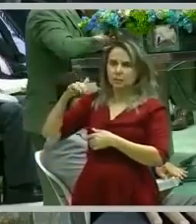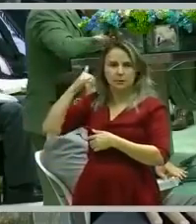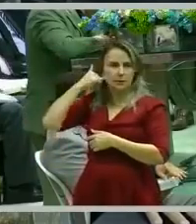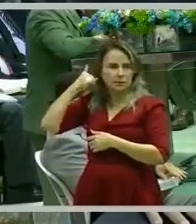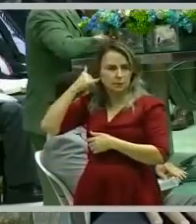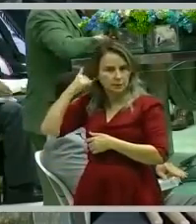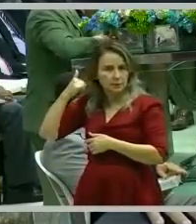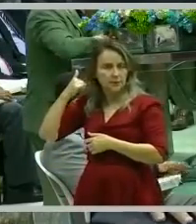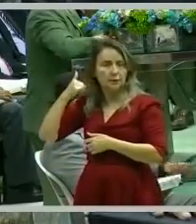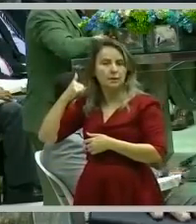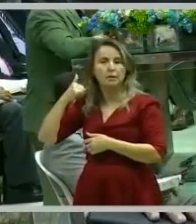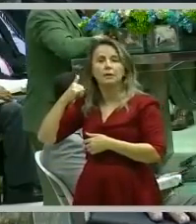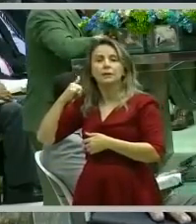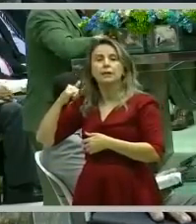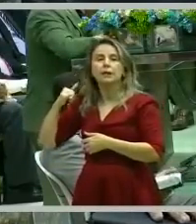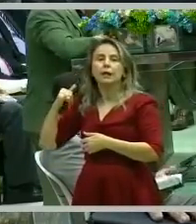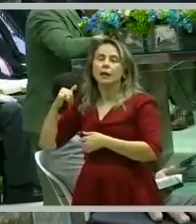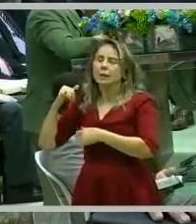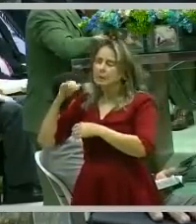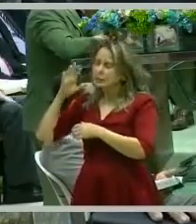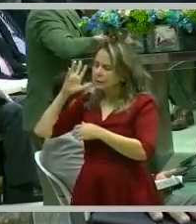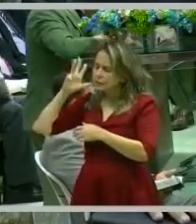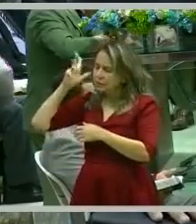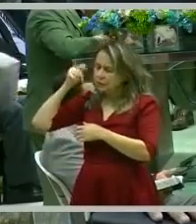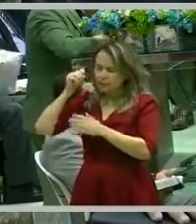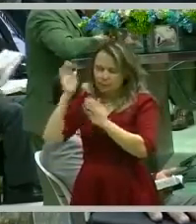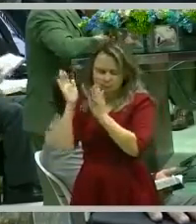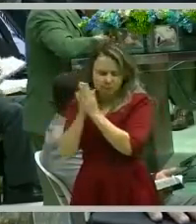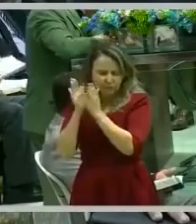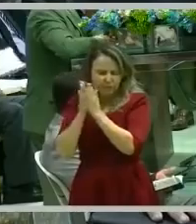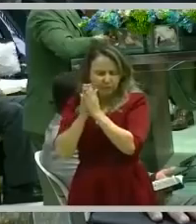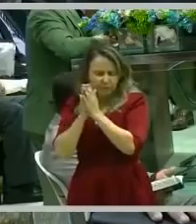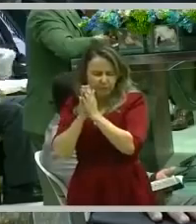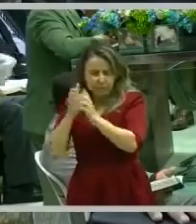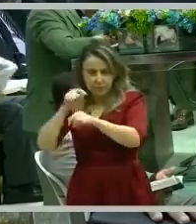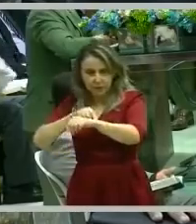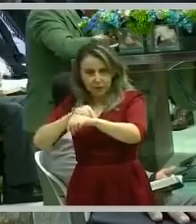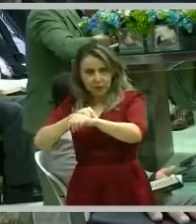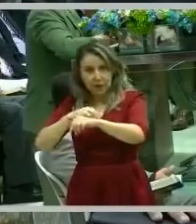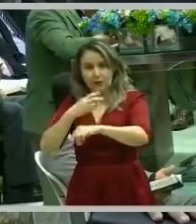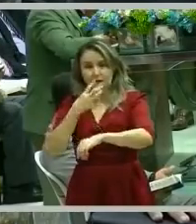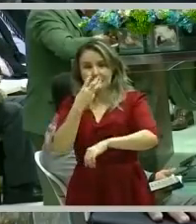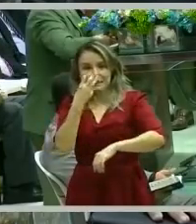Orou a noite todinha e às 3 da manhã Jesus o batizou com o Espírito Santo.